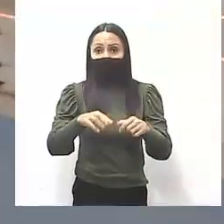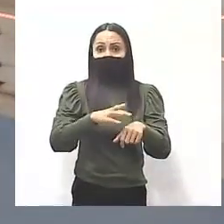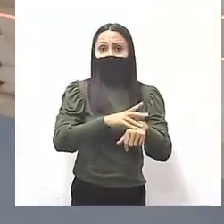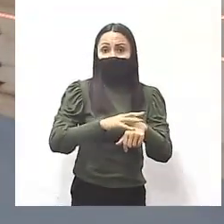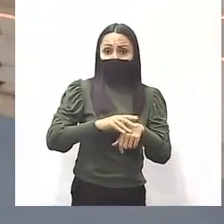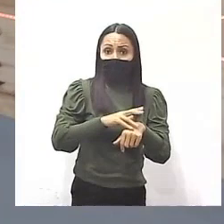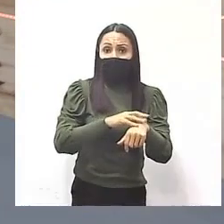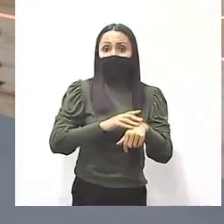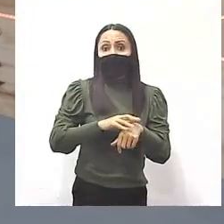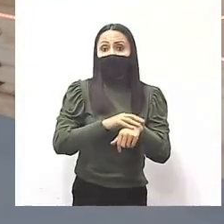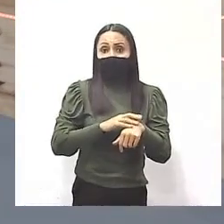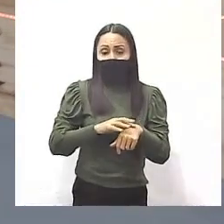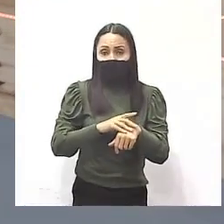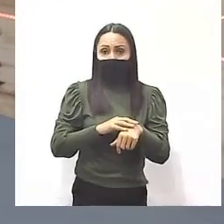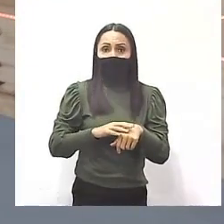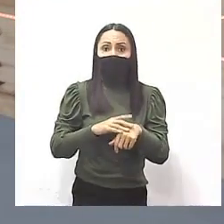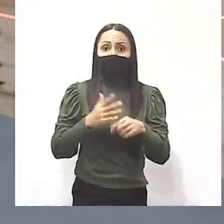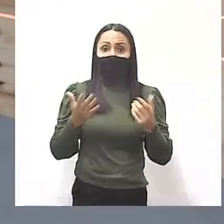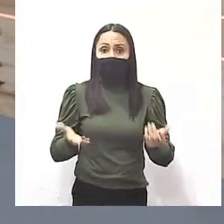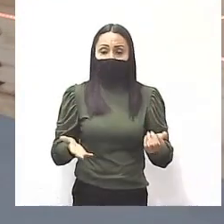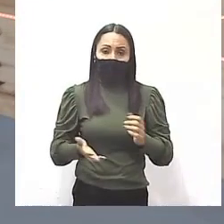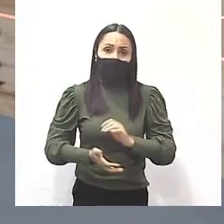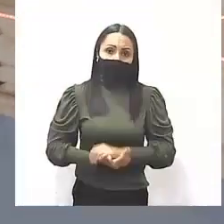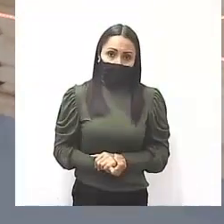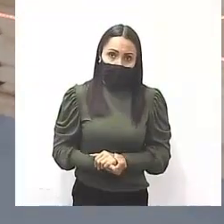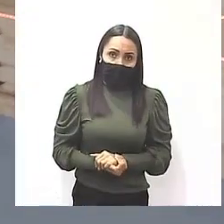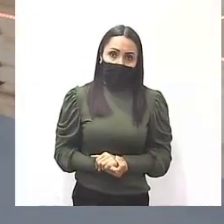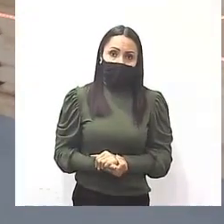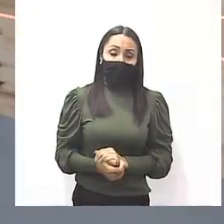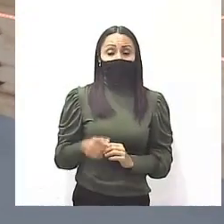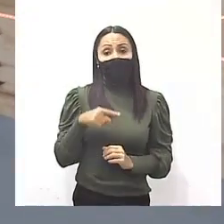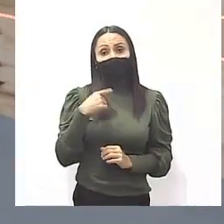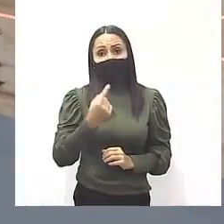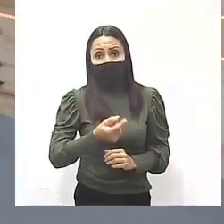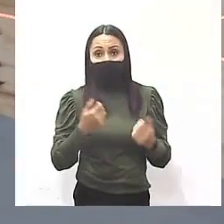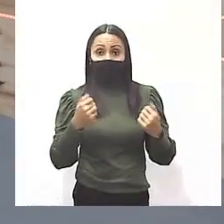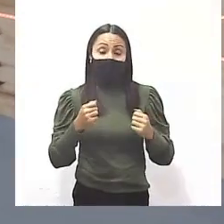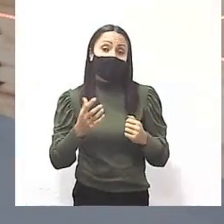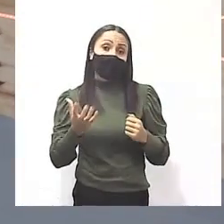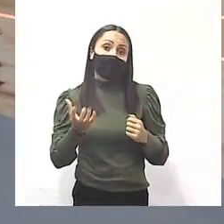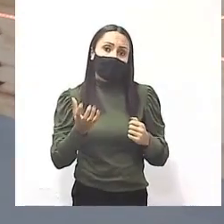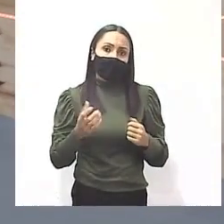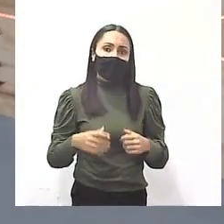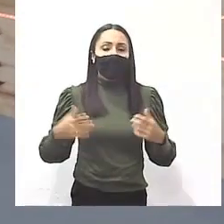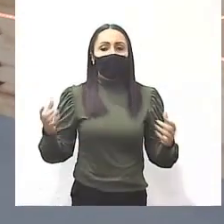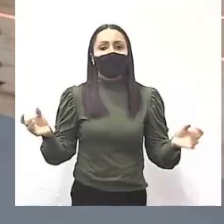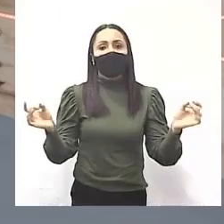existe solução. Basta apenas a gente querer. Bom, eu vou ficando